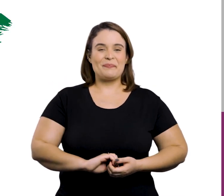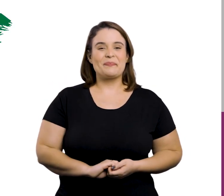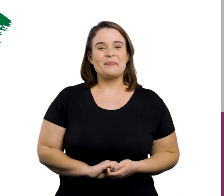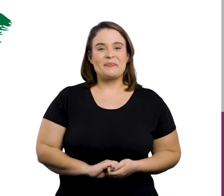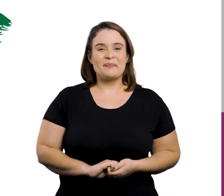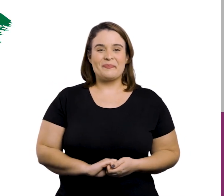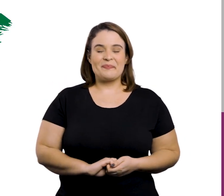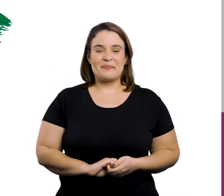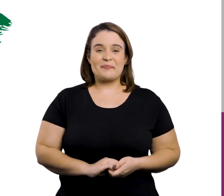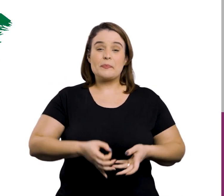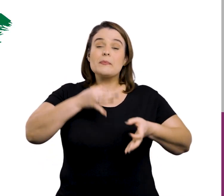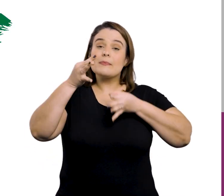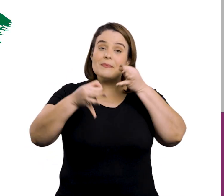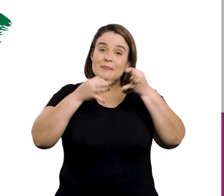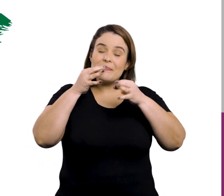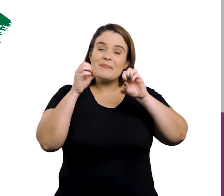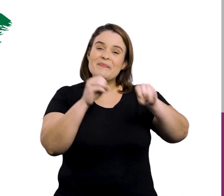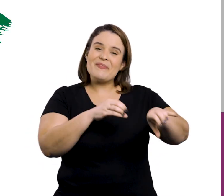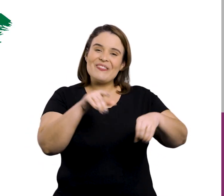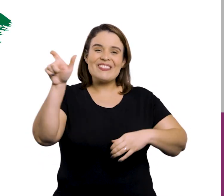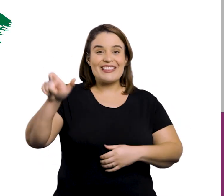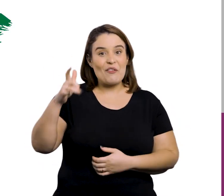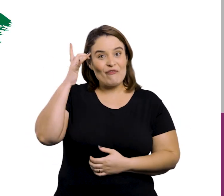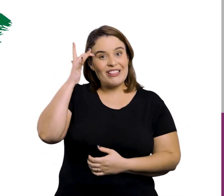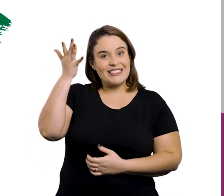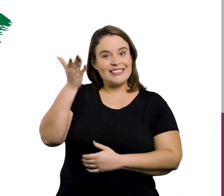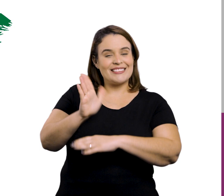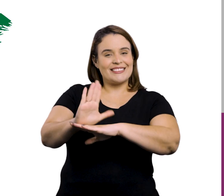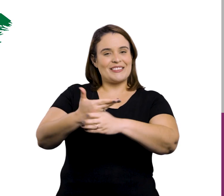Dicas para educadores e facilitadores.